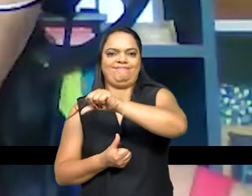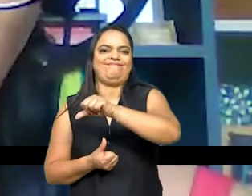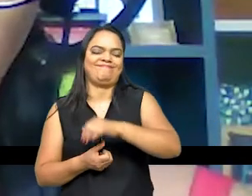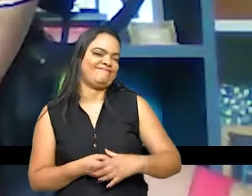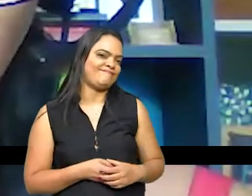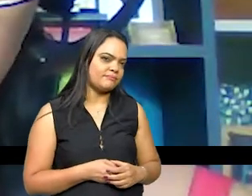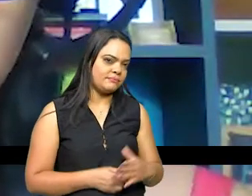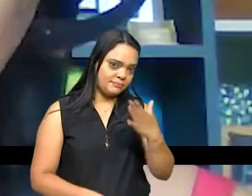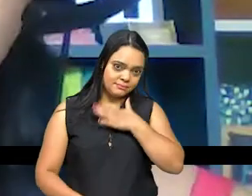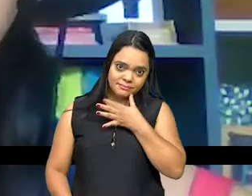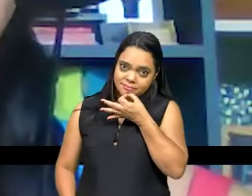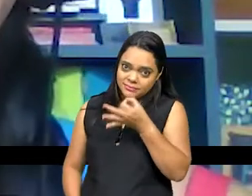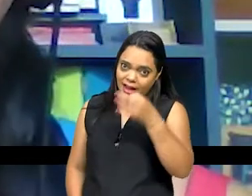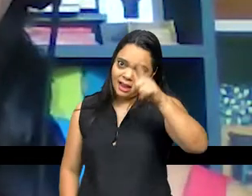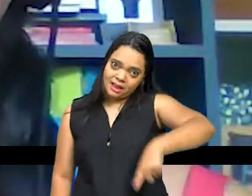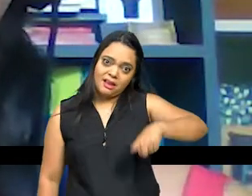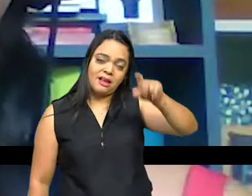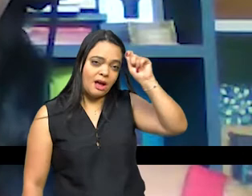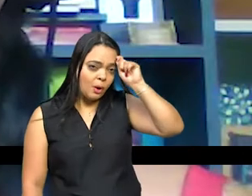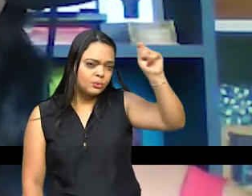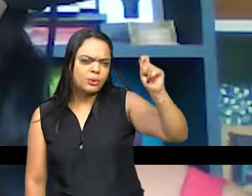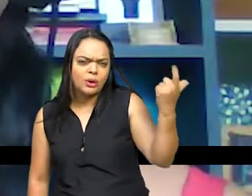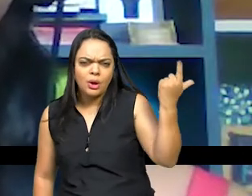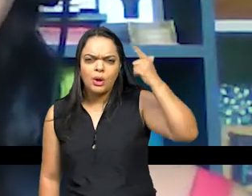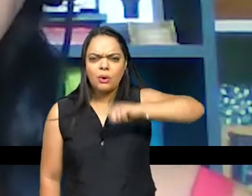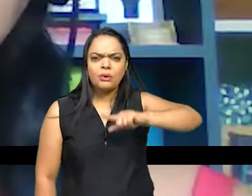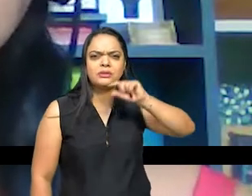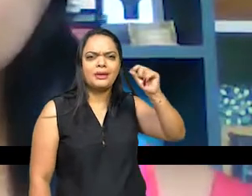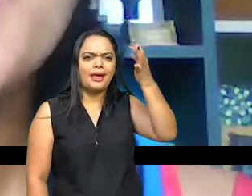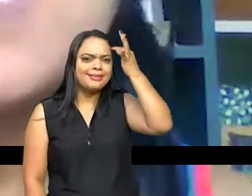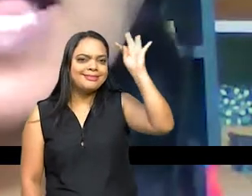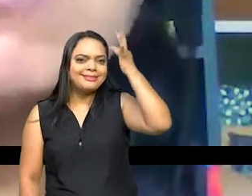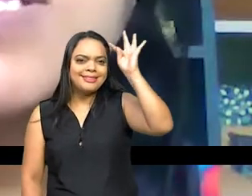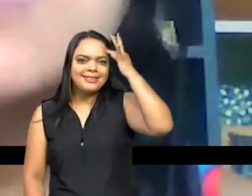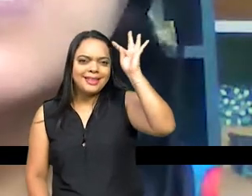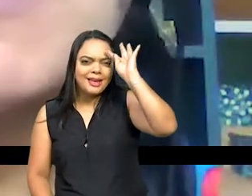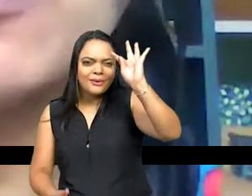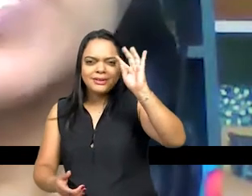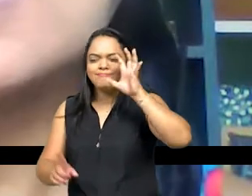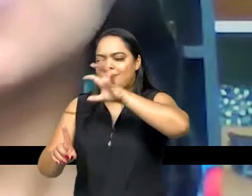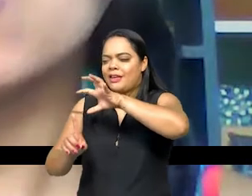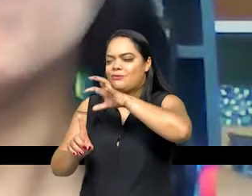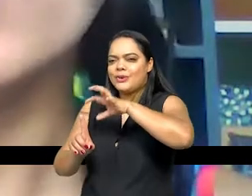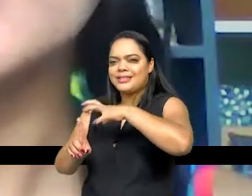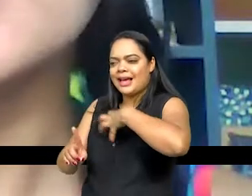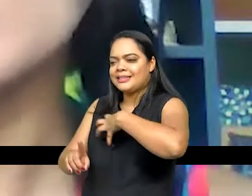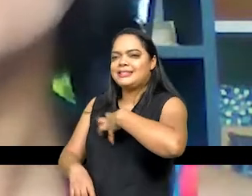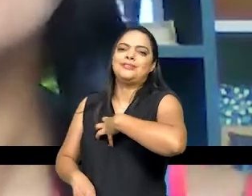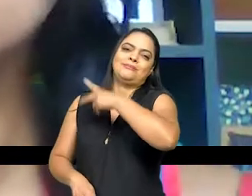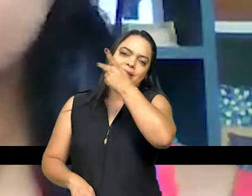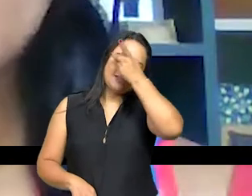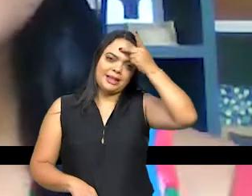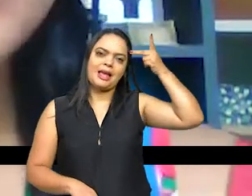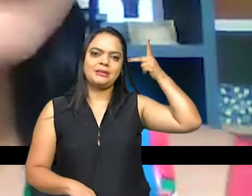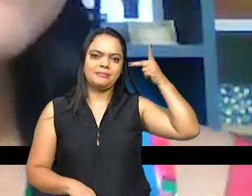são autores que conseguem trazer a teoria para esse lado sensível, que desacomoda, e eu acho